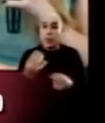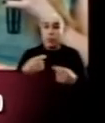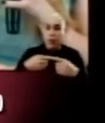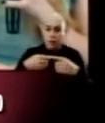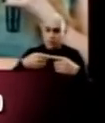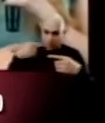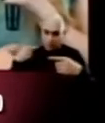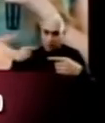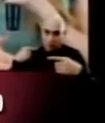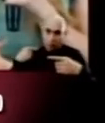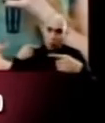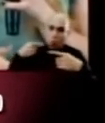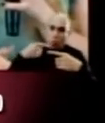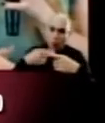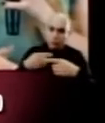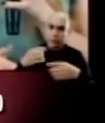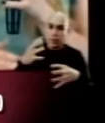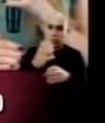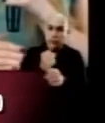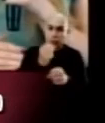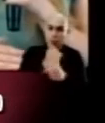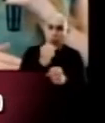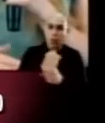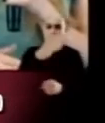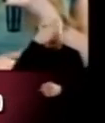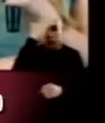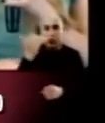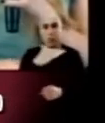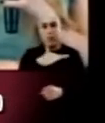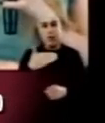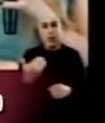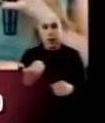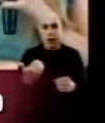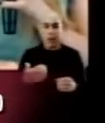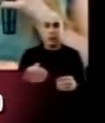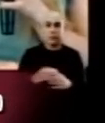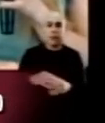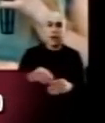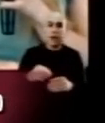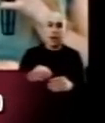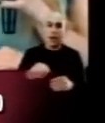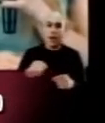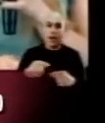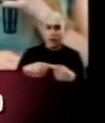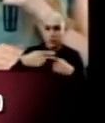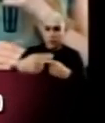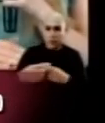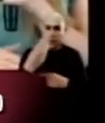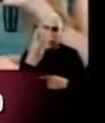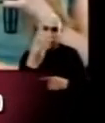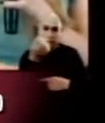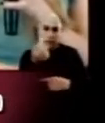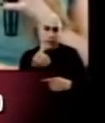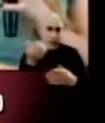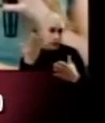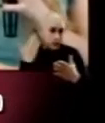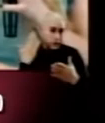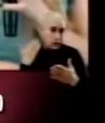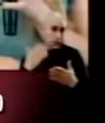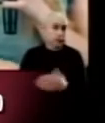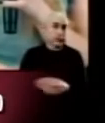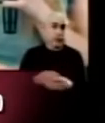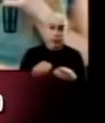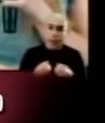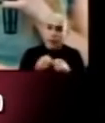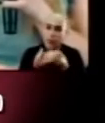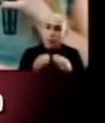nossa semana de ocorrência de óbitos, de pico, foi a semana 36, com 57 óbitos comunicados naquela